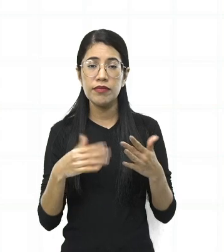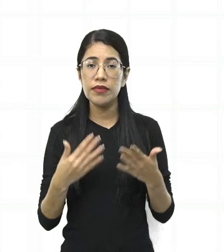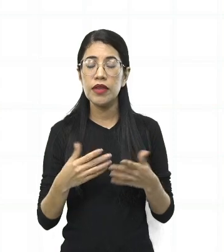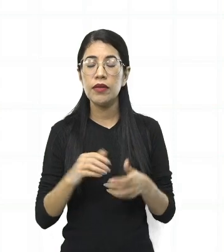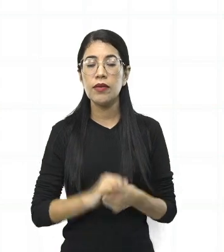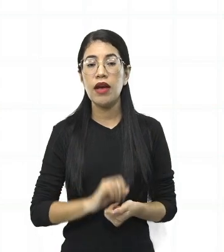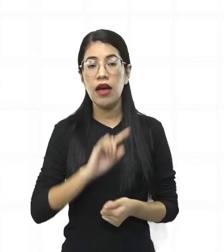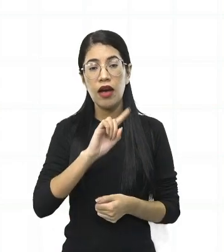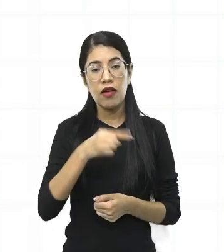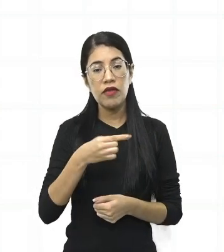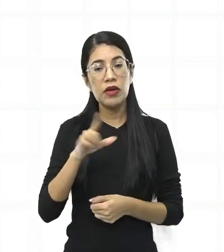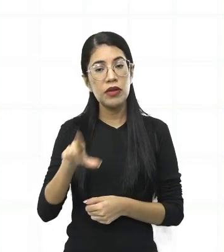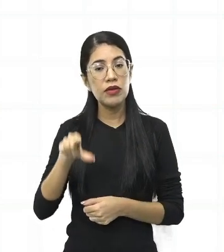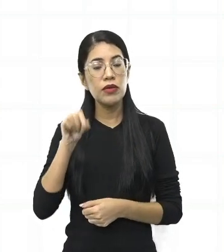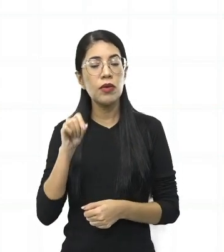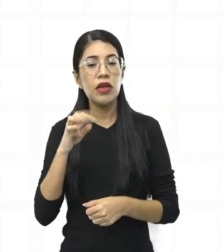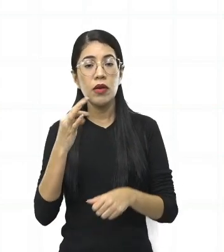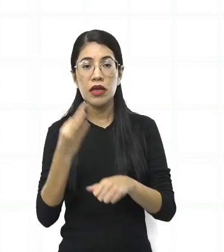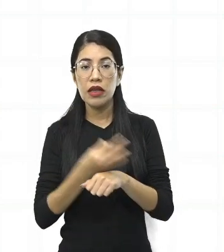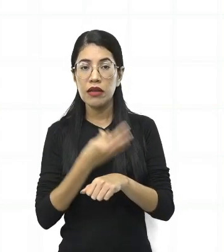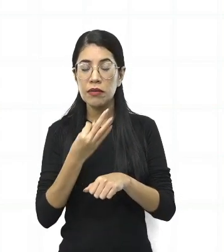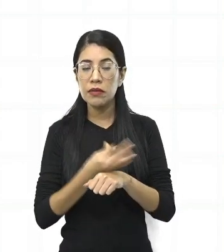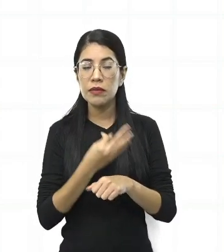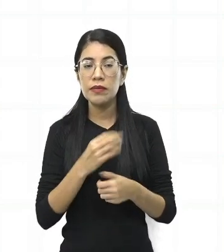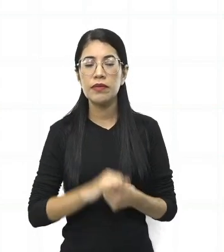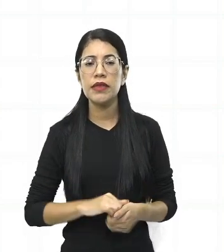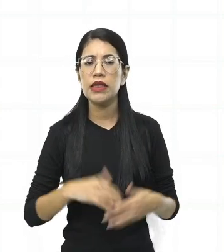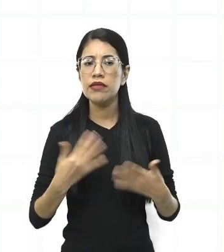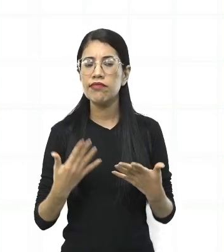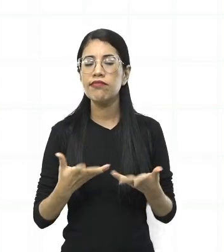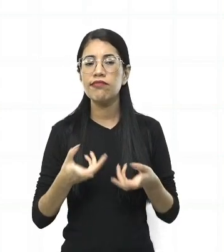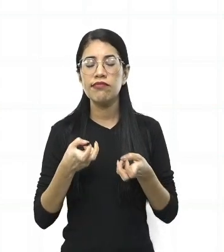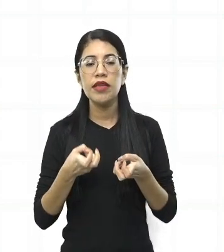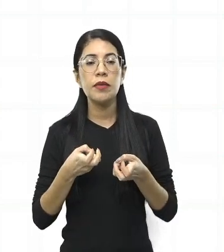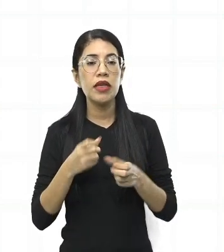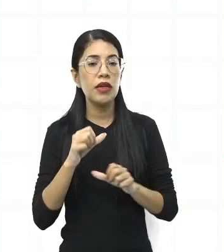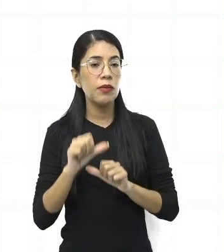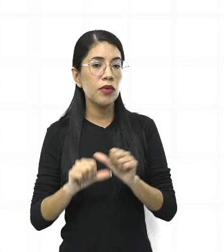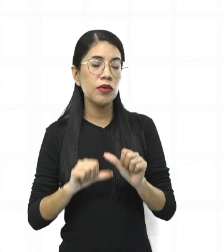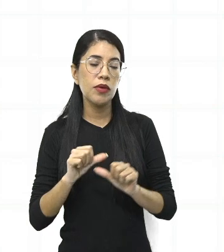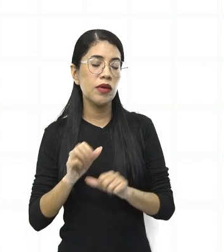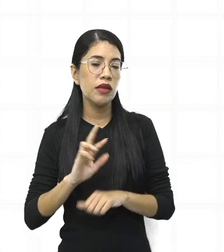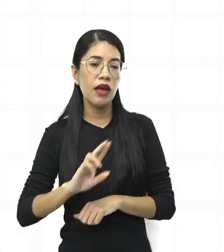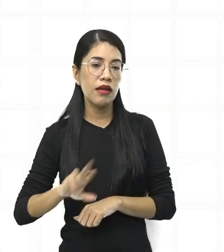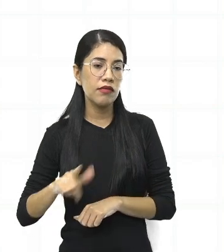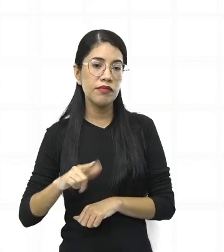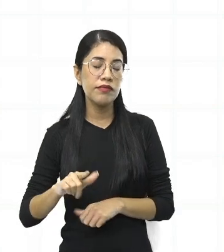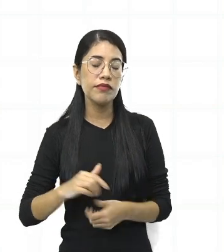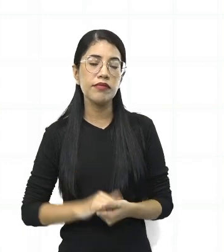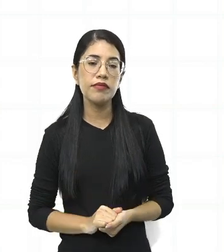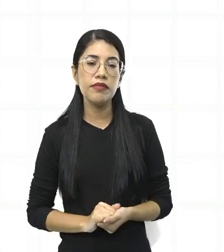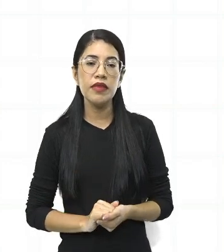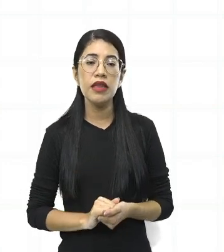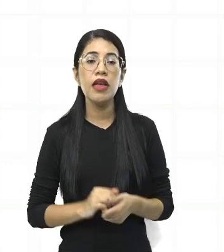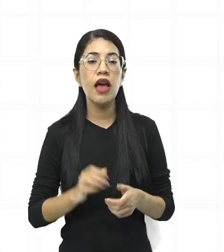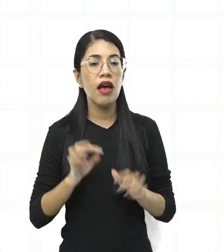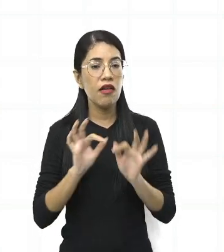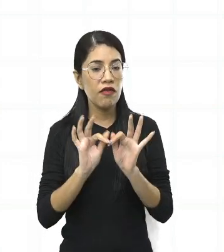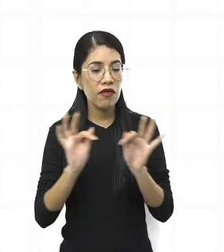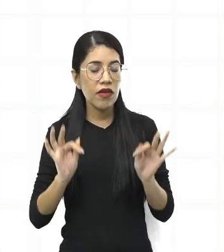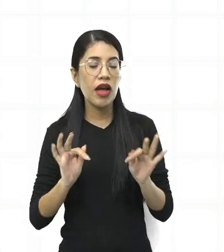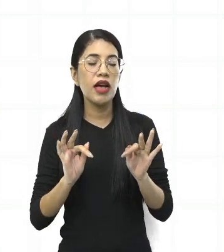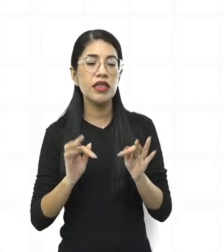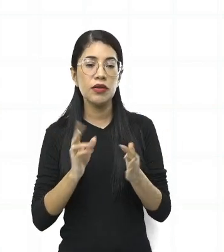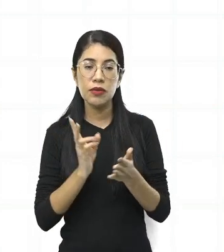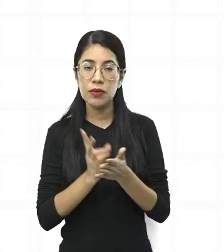optou pela pirraça. Percebam que, ó, não alterou o que eu quero dizer, não deixou incompleta, não modificou